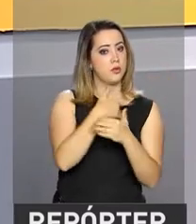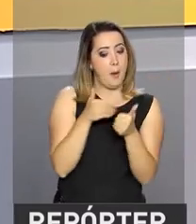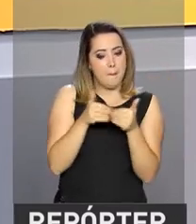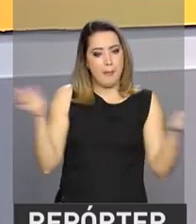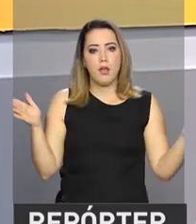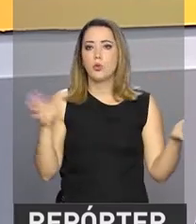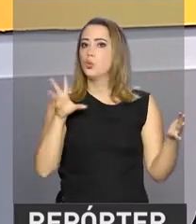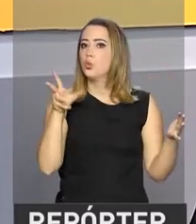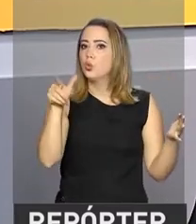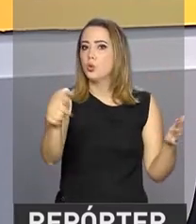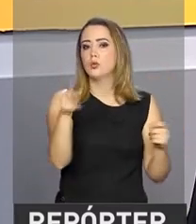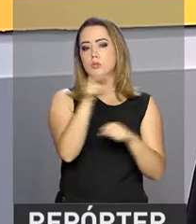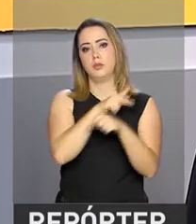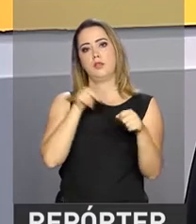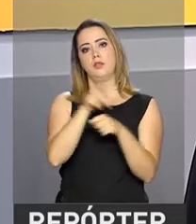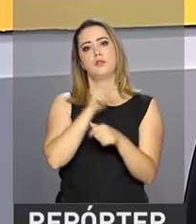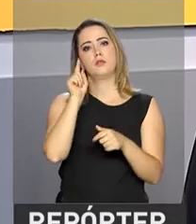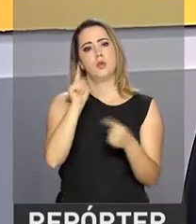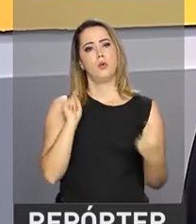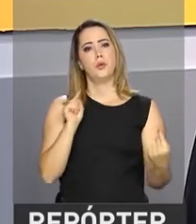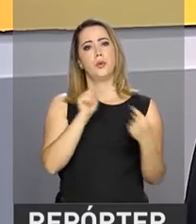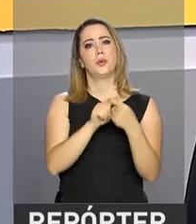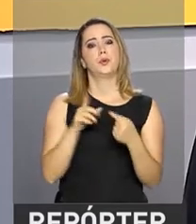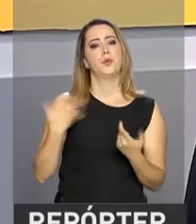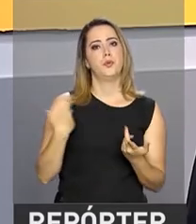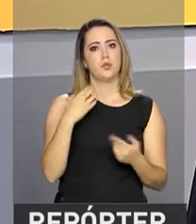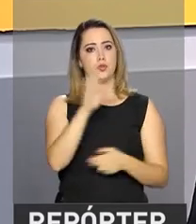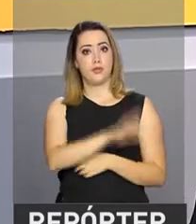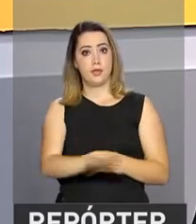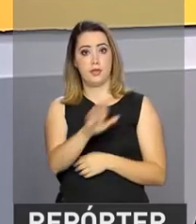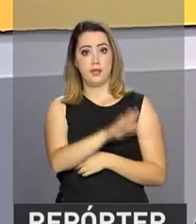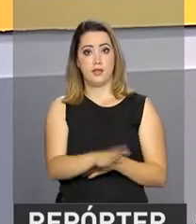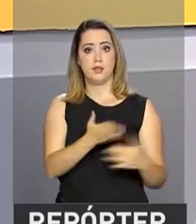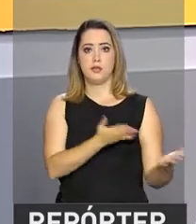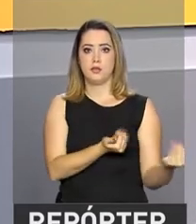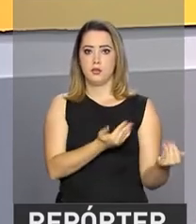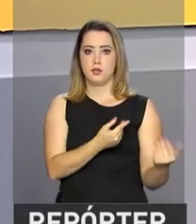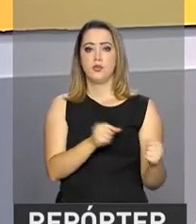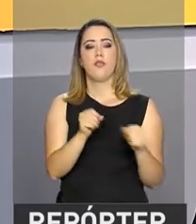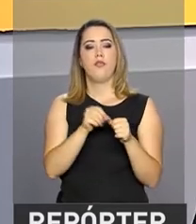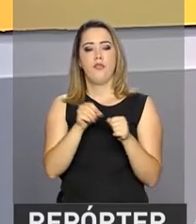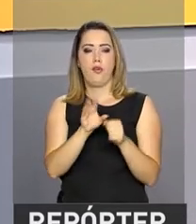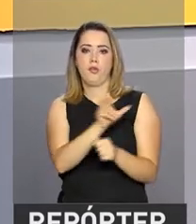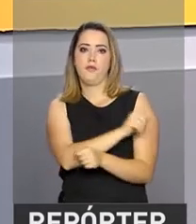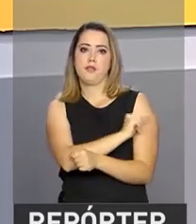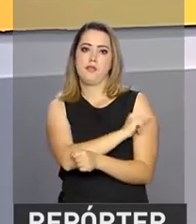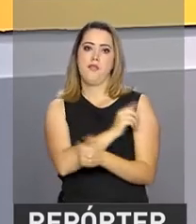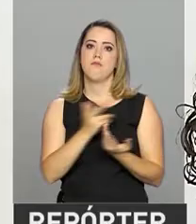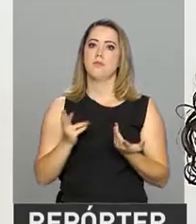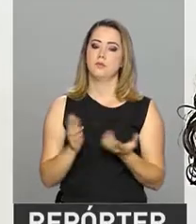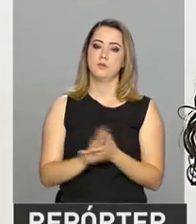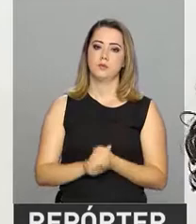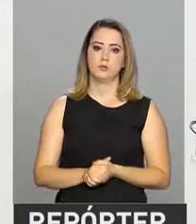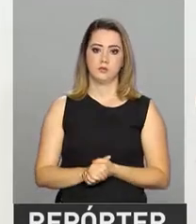estarão abertos em todo o país a meta é resgatar crianças e adolescentes ainda não imunizadas